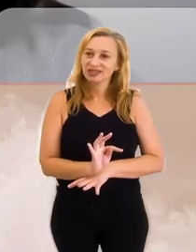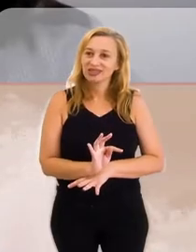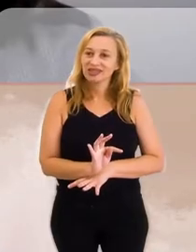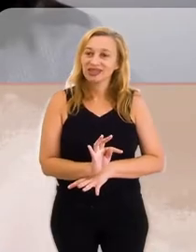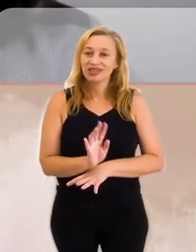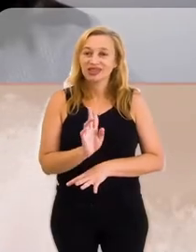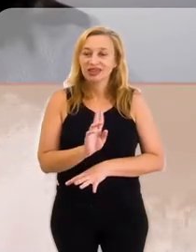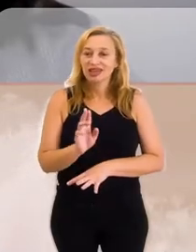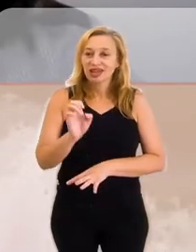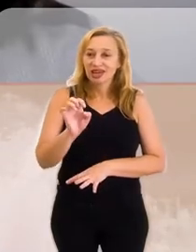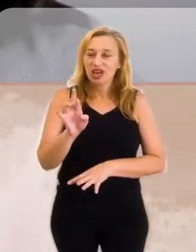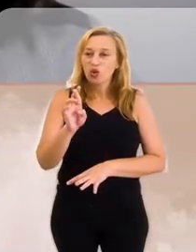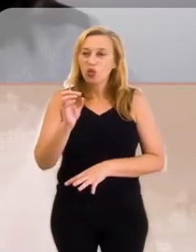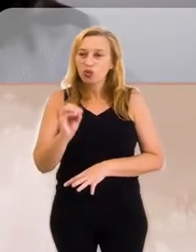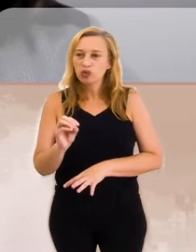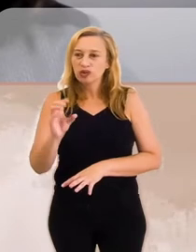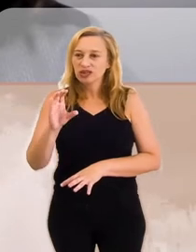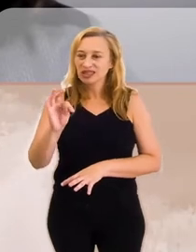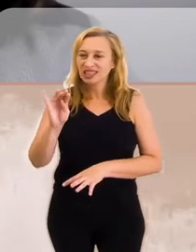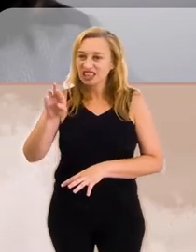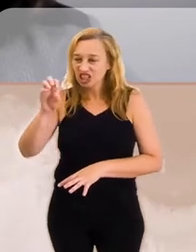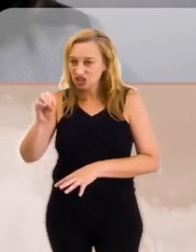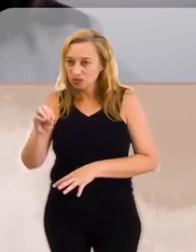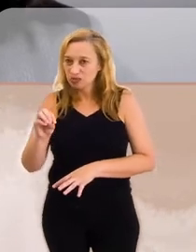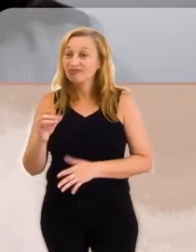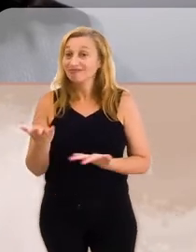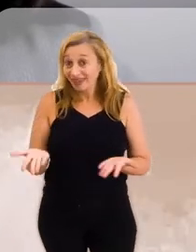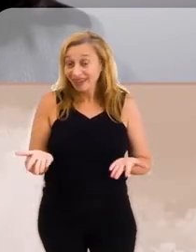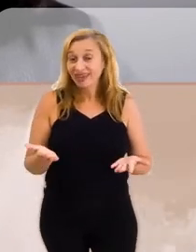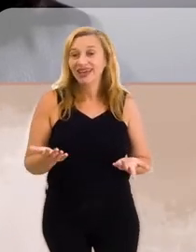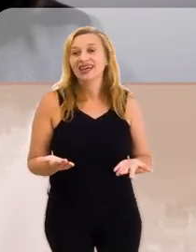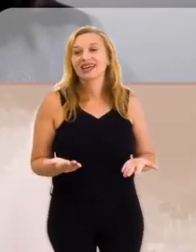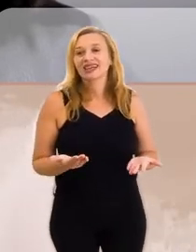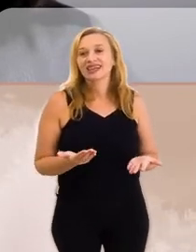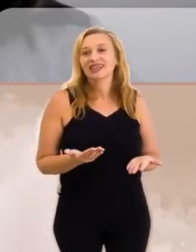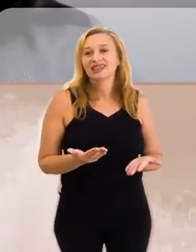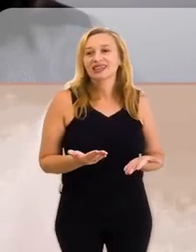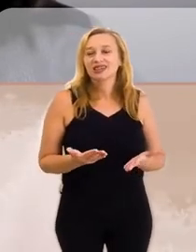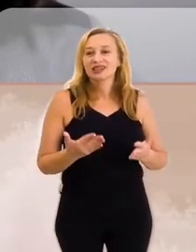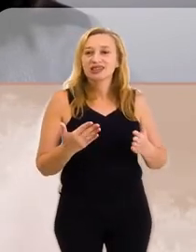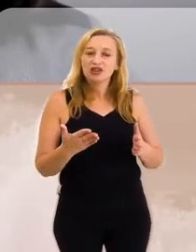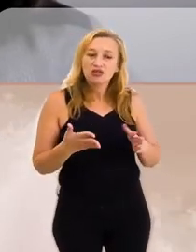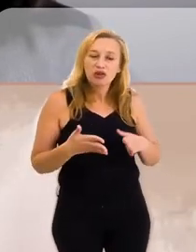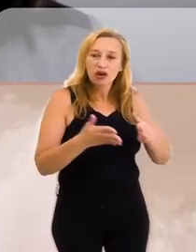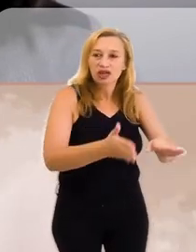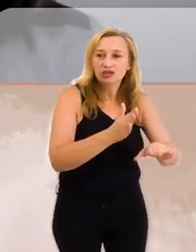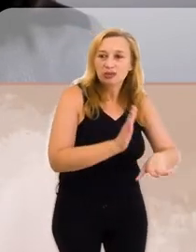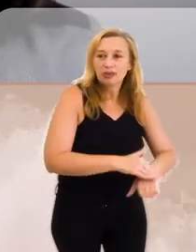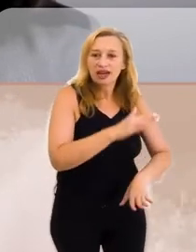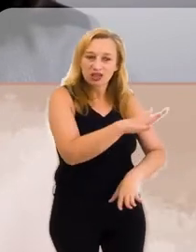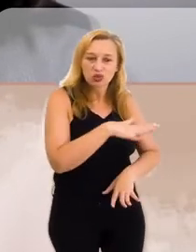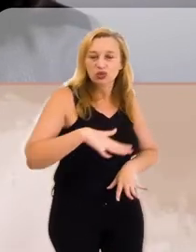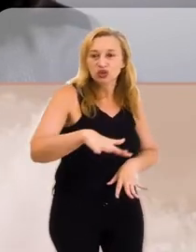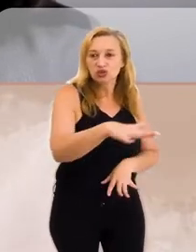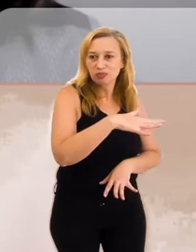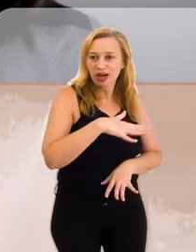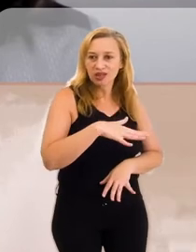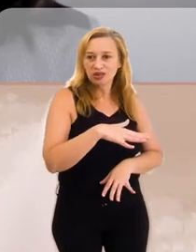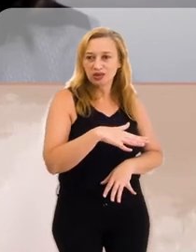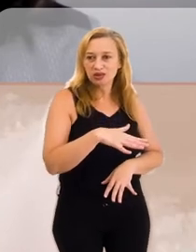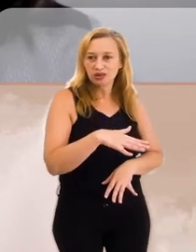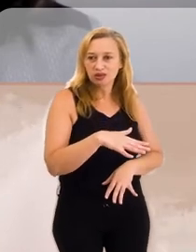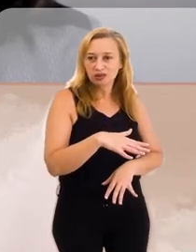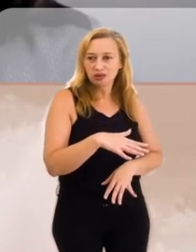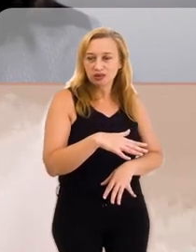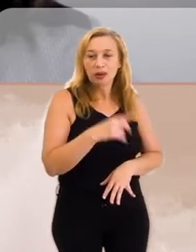é o o chamado eurocentrismo né gente acaba dando mais importância em espaço